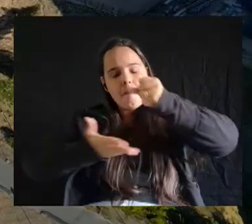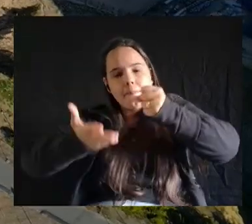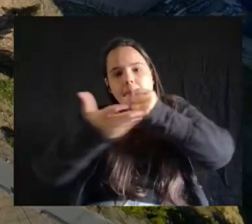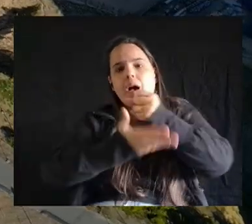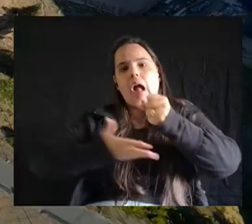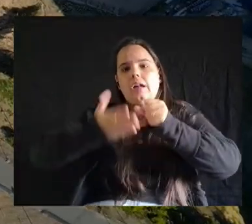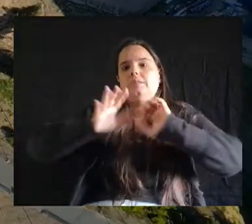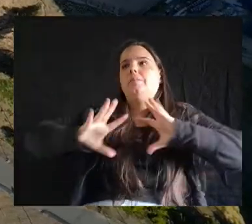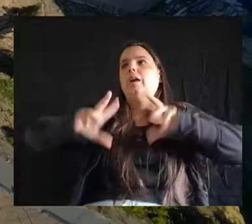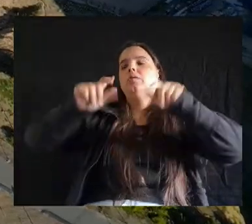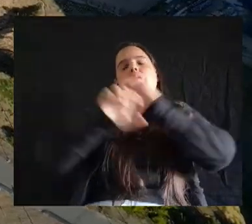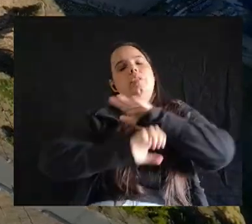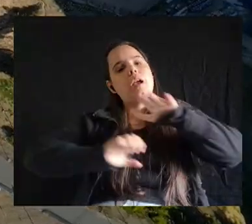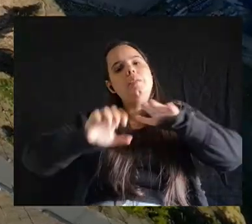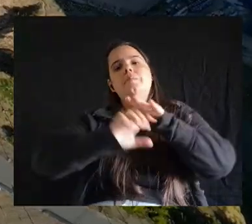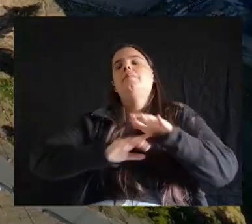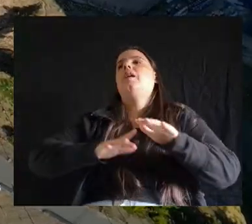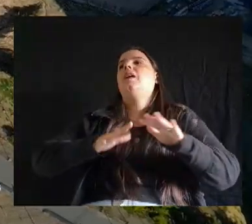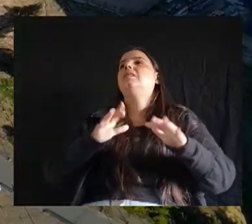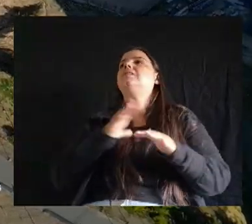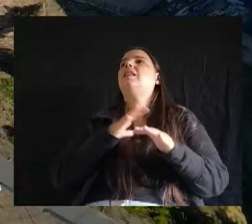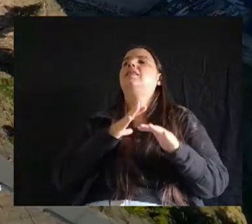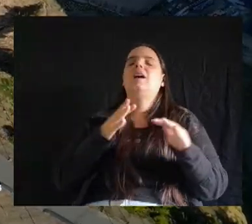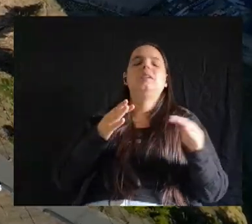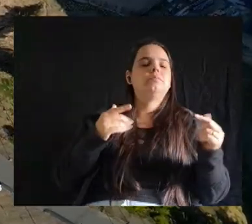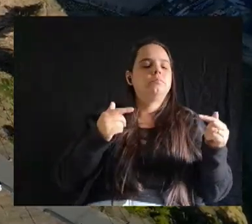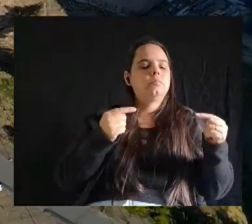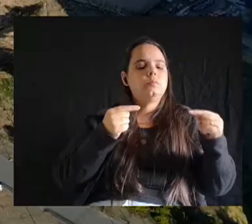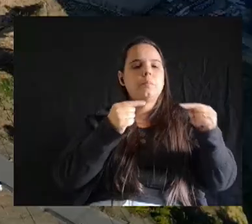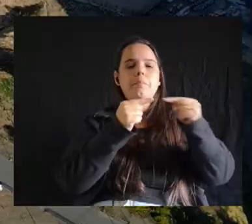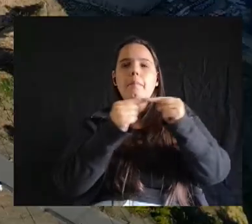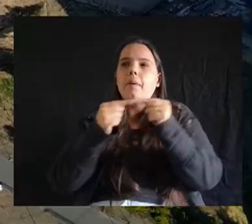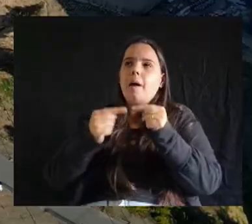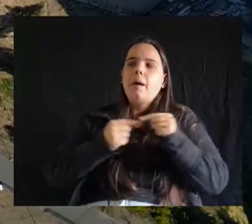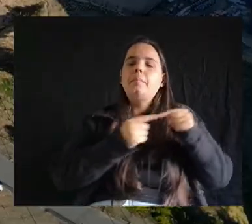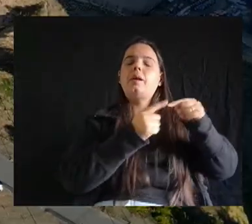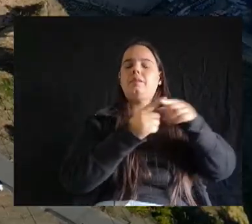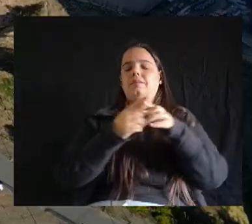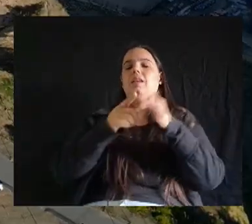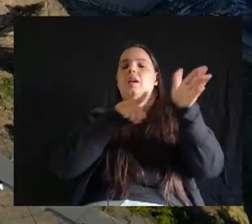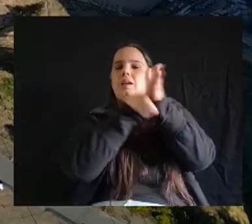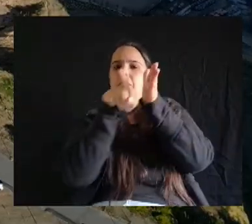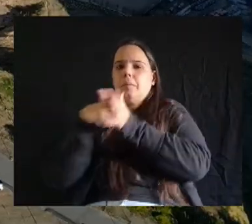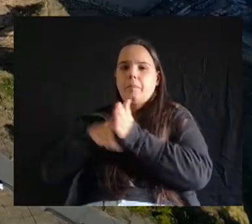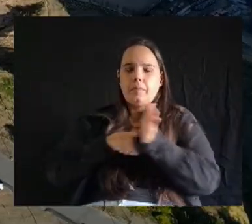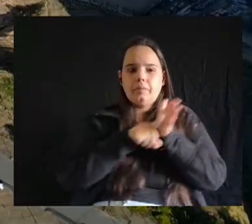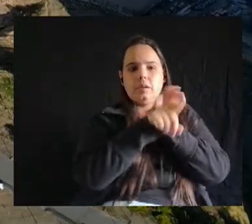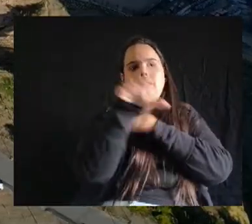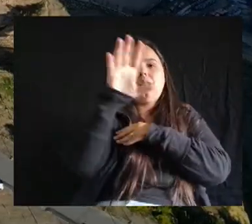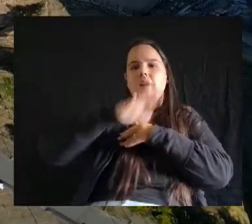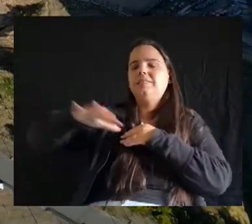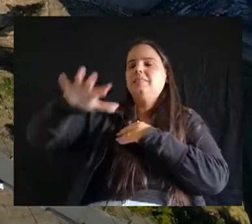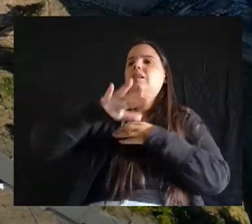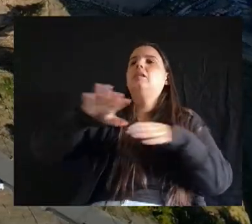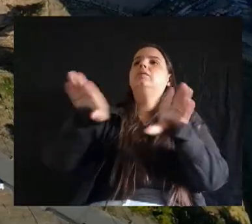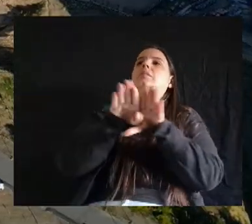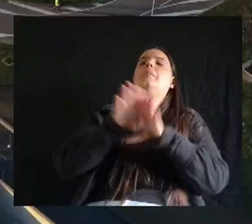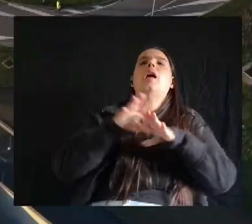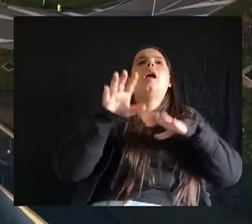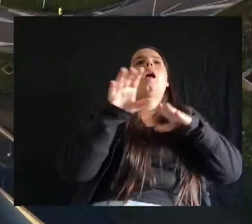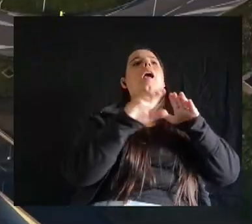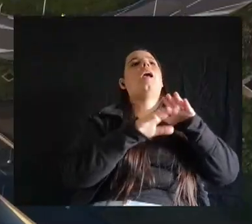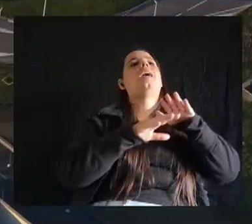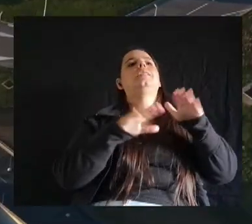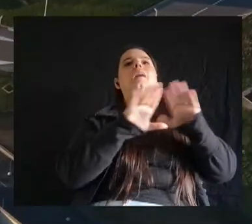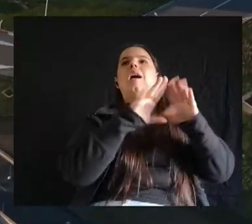se conecte, que toda a capacidade de pesquisa e desenvolvimento da região, as universidades, os outros ICTs,